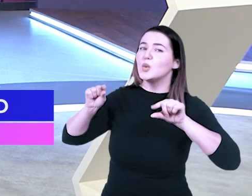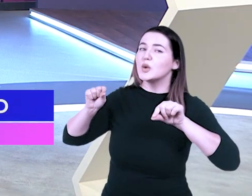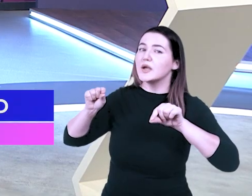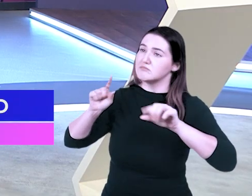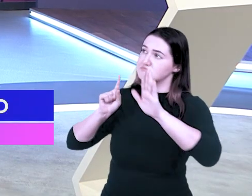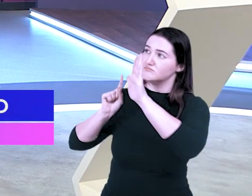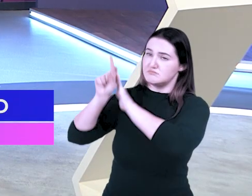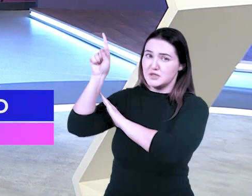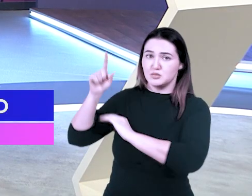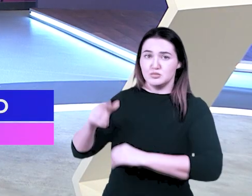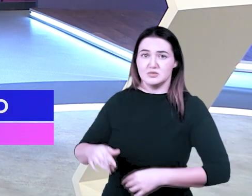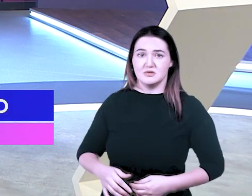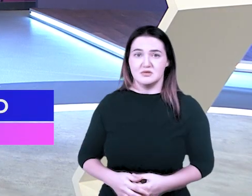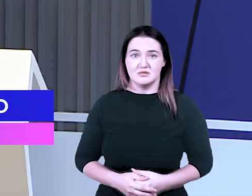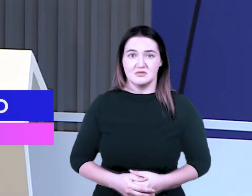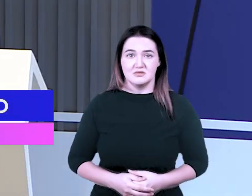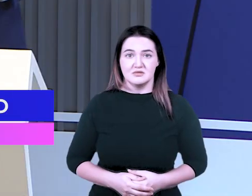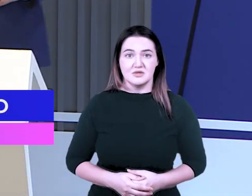com isso que eu estou enfrentando?